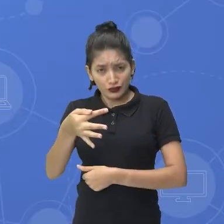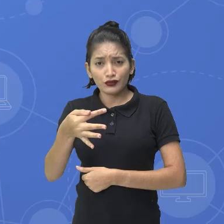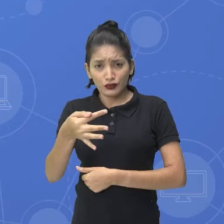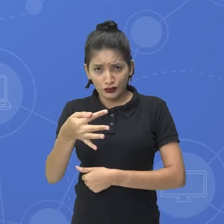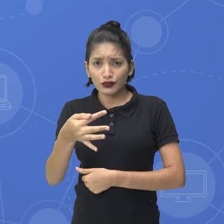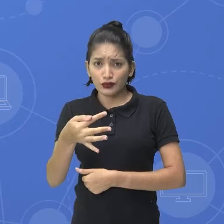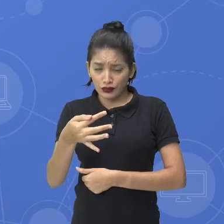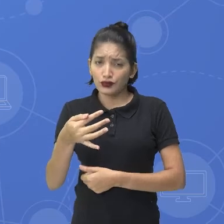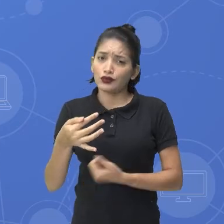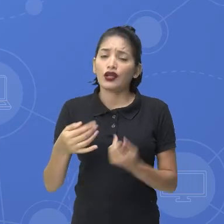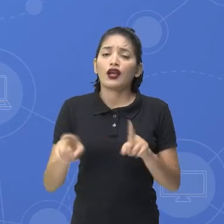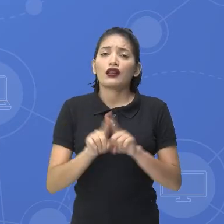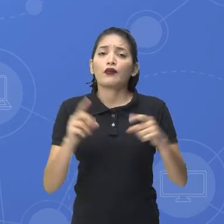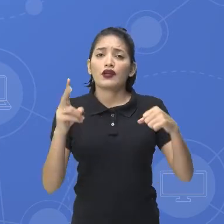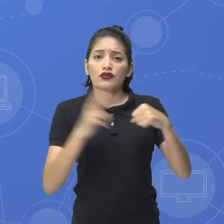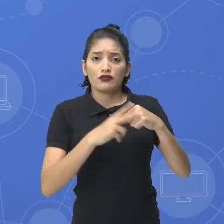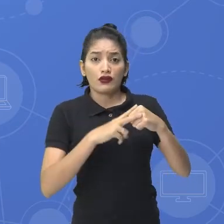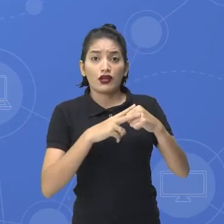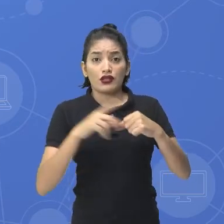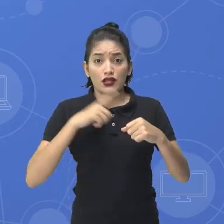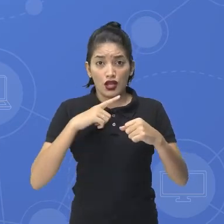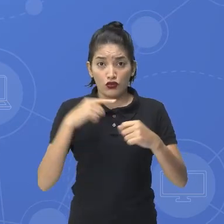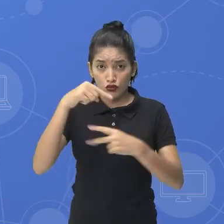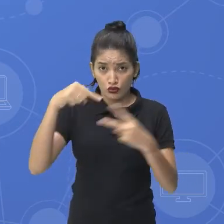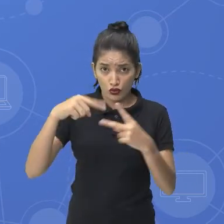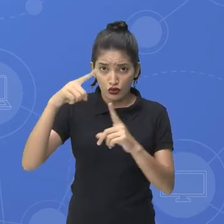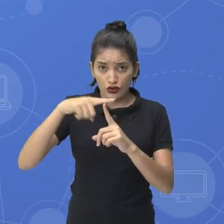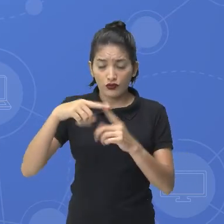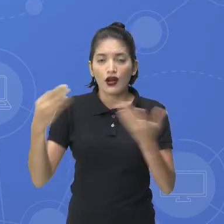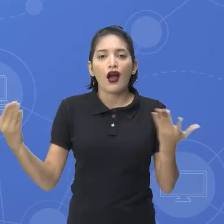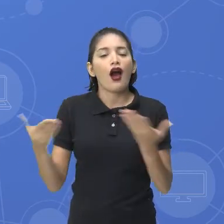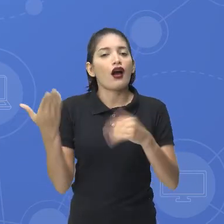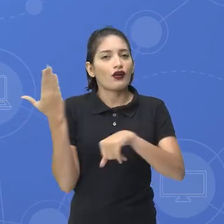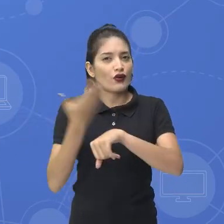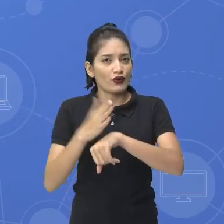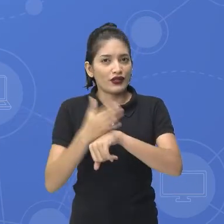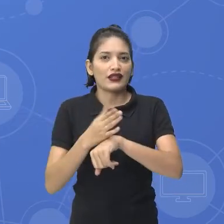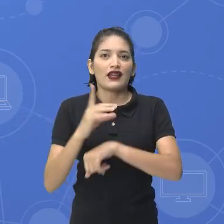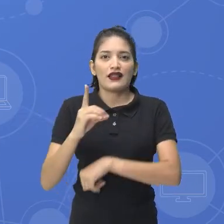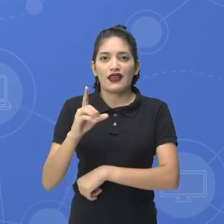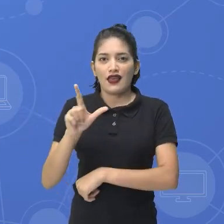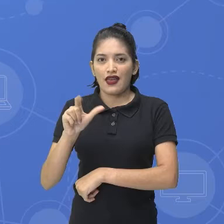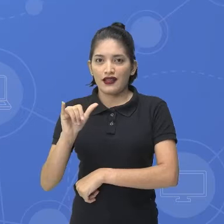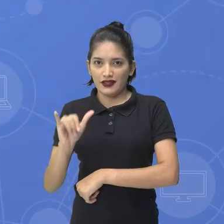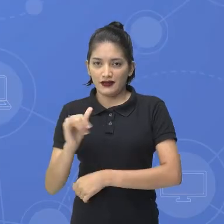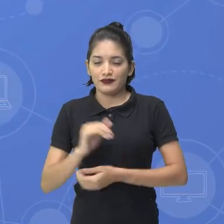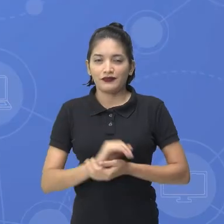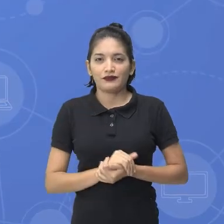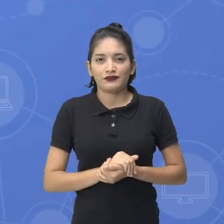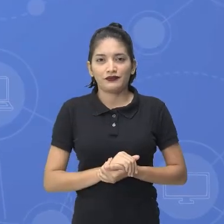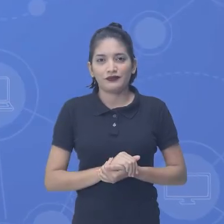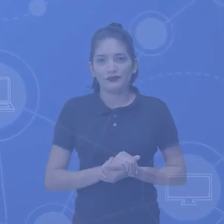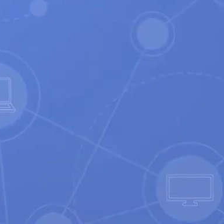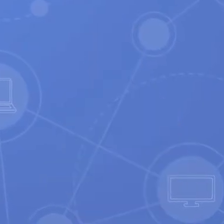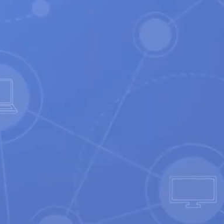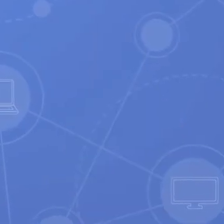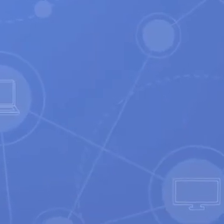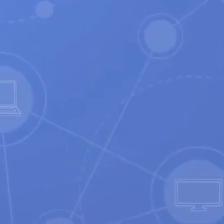imperfeito, vimos verbos regulares e irregulares, agora vamos treinar, vamos para a nossa dinâmica.